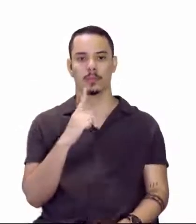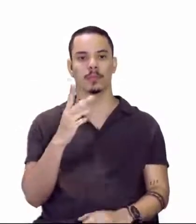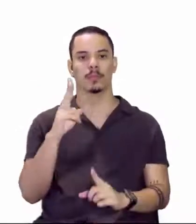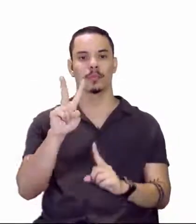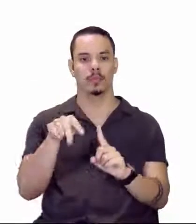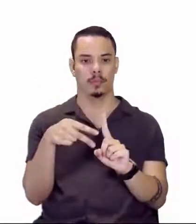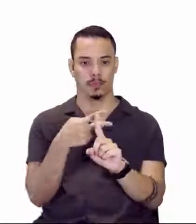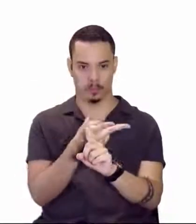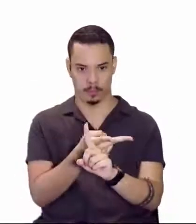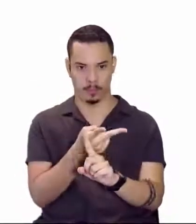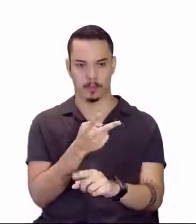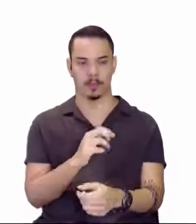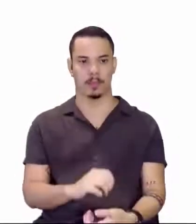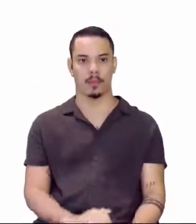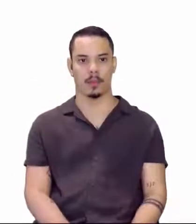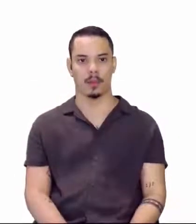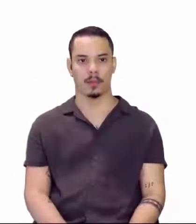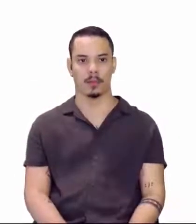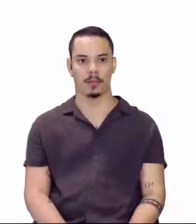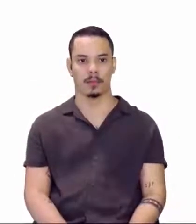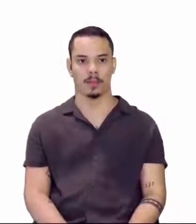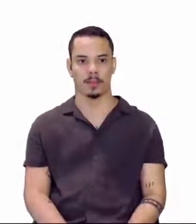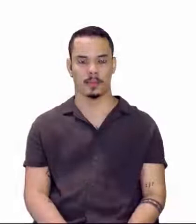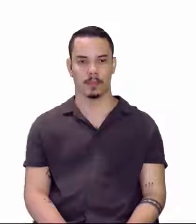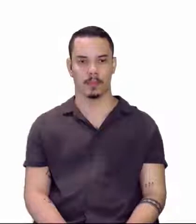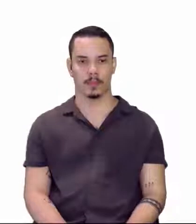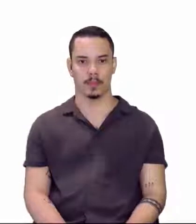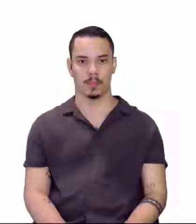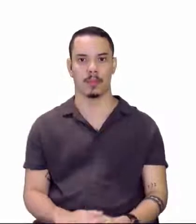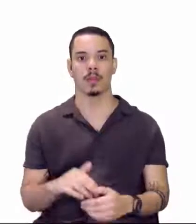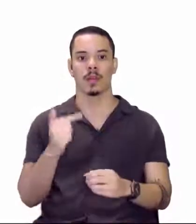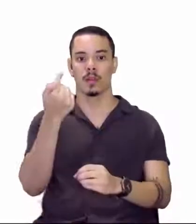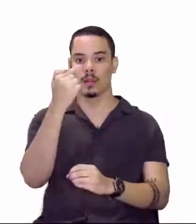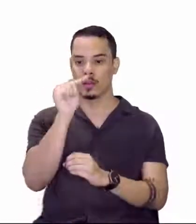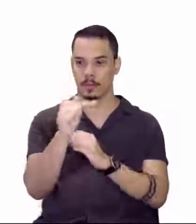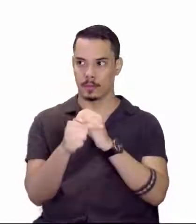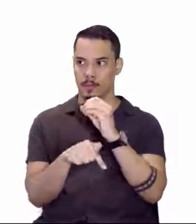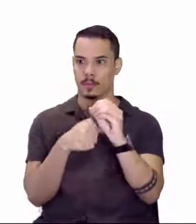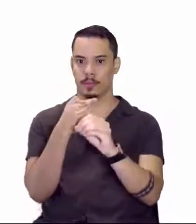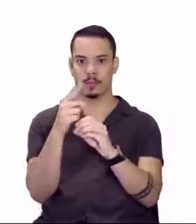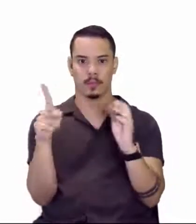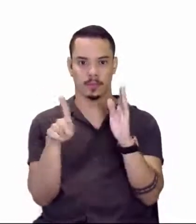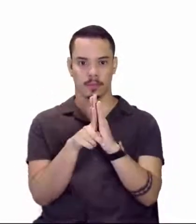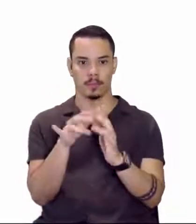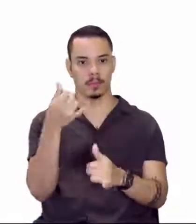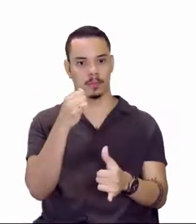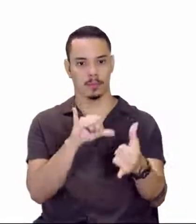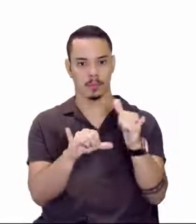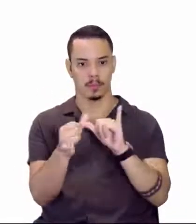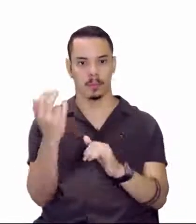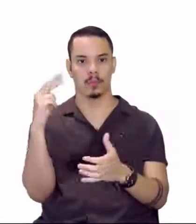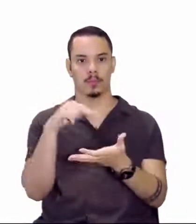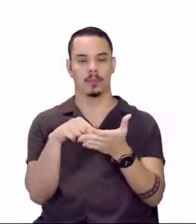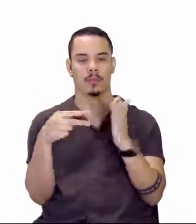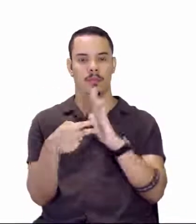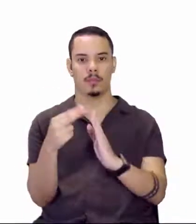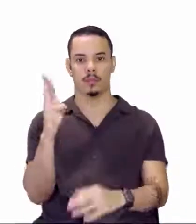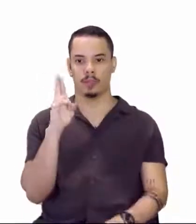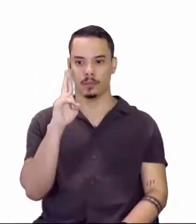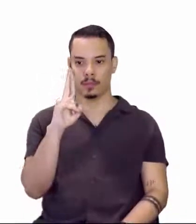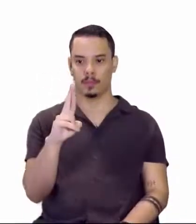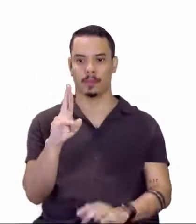interna. Recordando, os átomos dos elementos químicos representativos